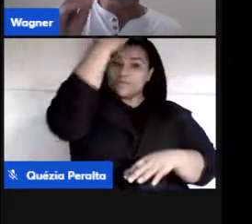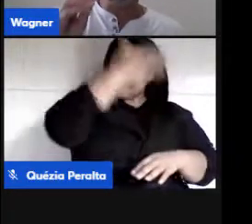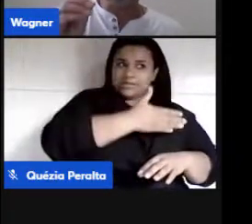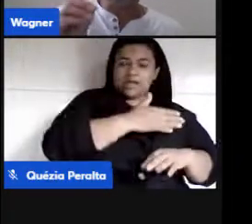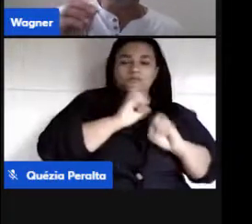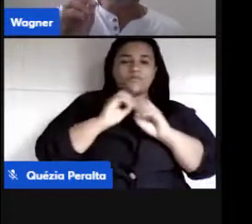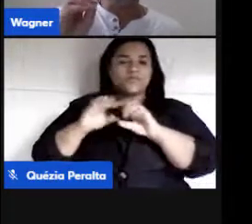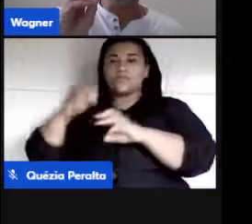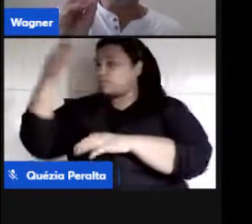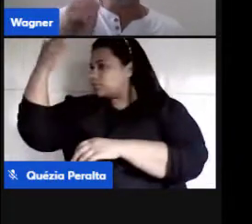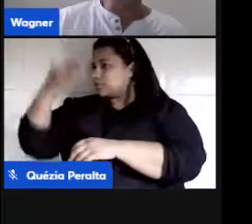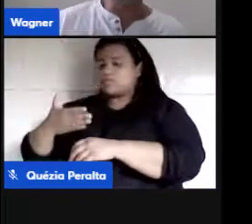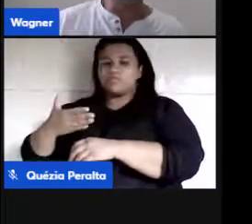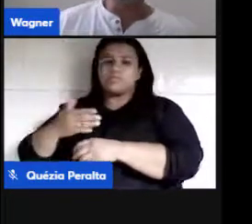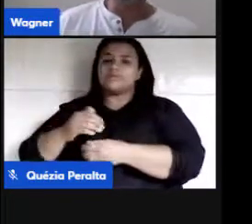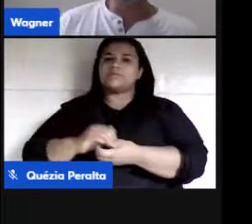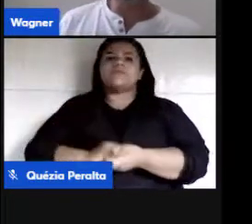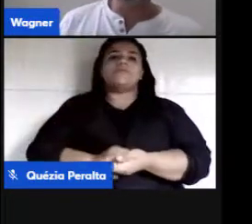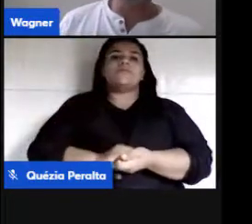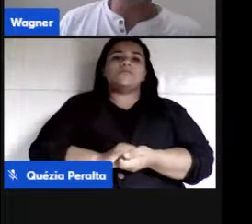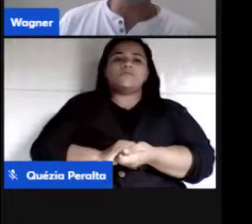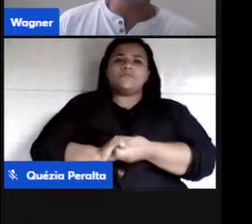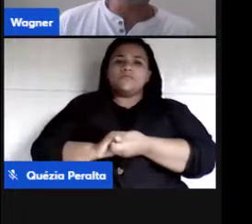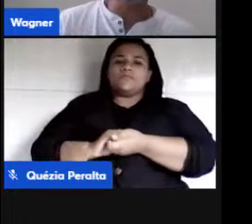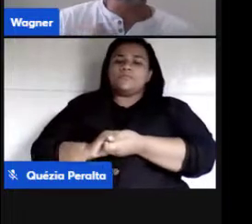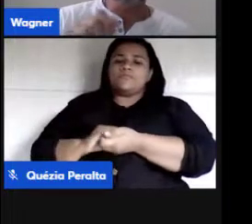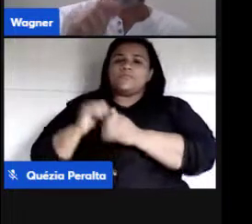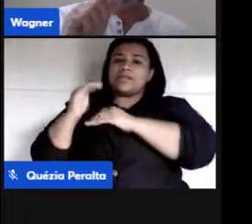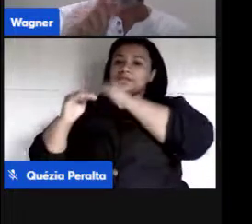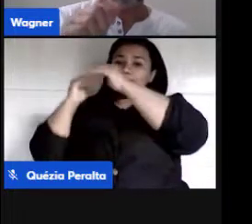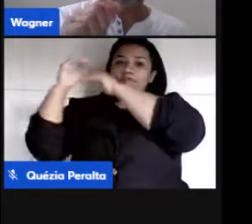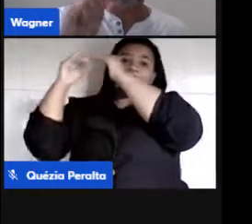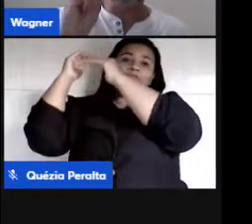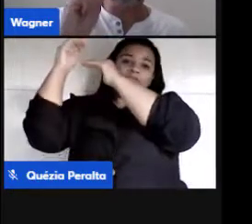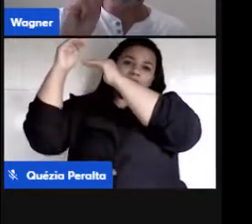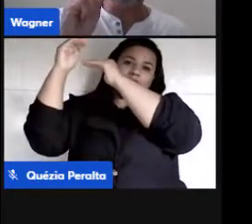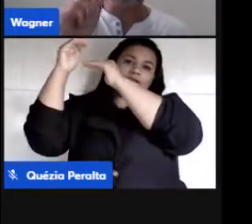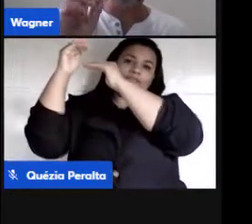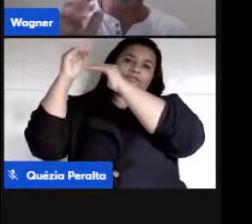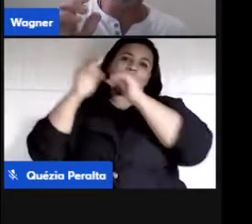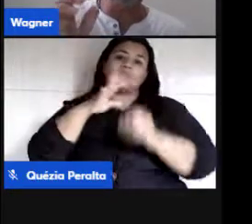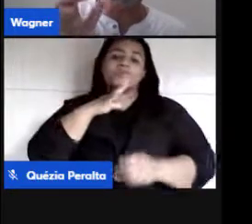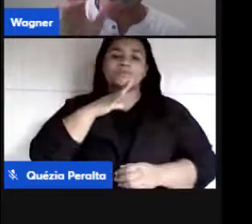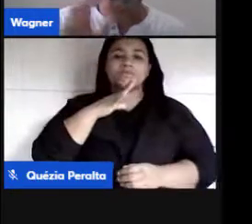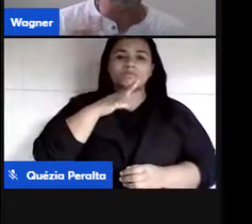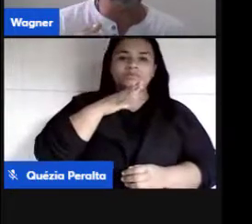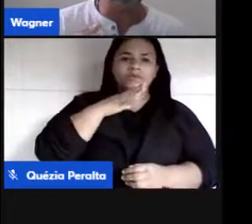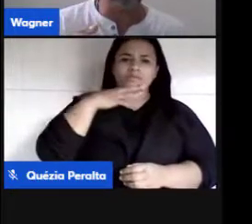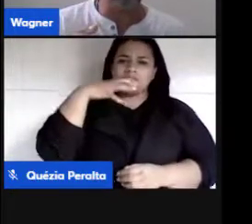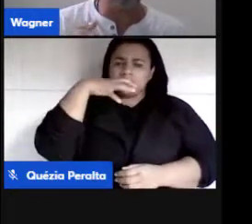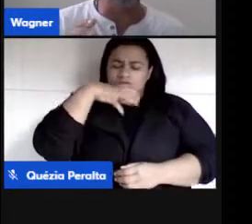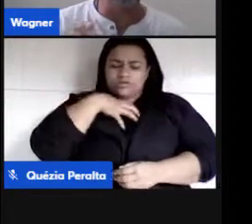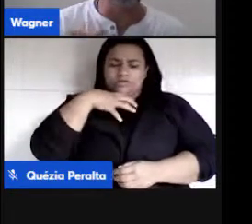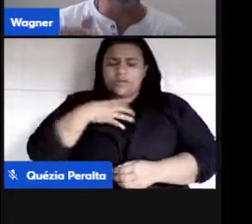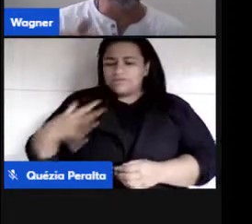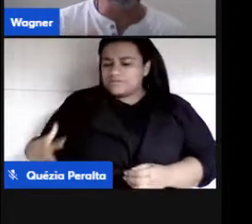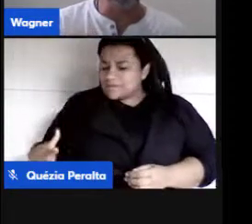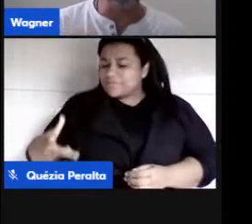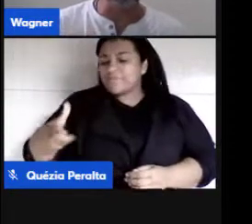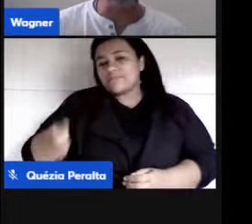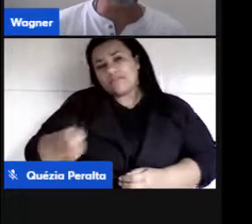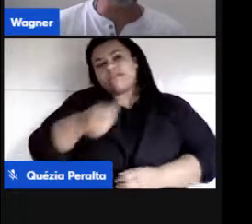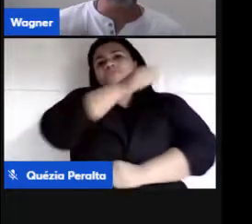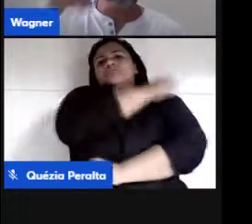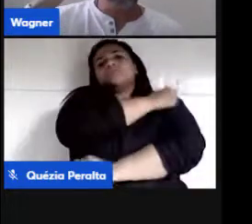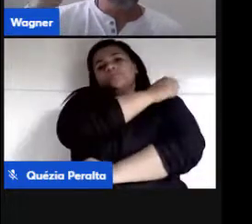a somatória irá construir exatamente os conhecimentos, os sentimentos e as habilidades do aluno